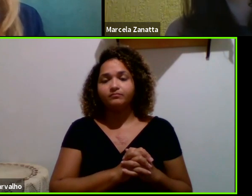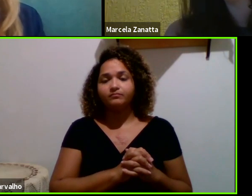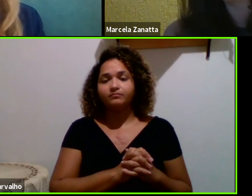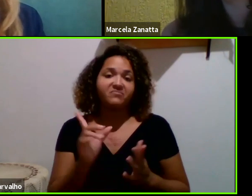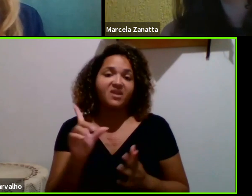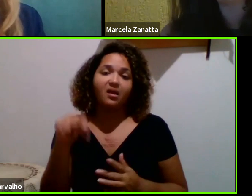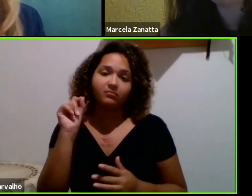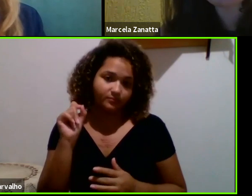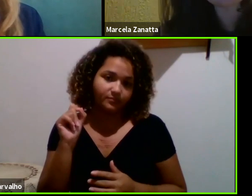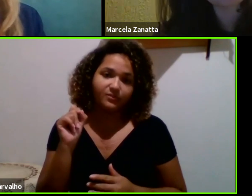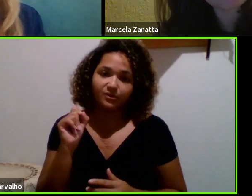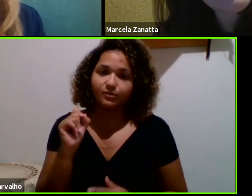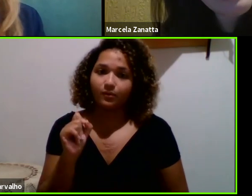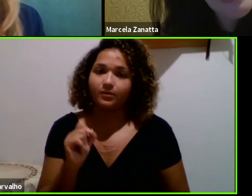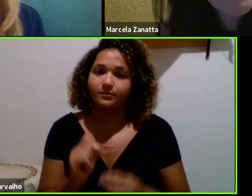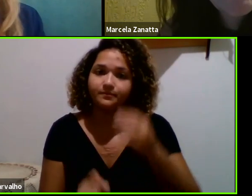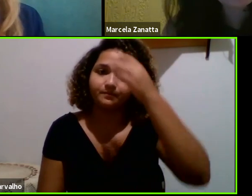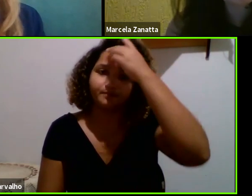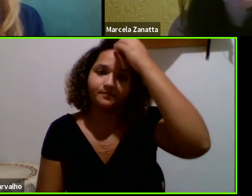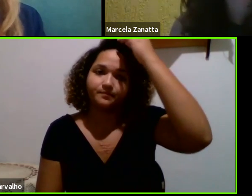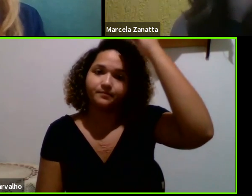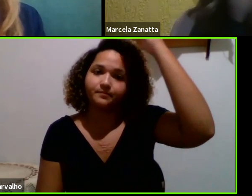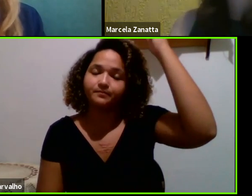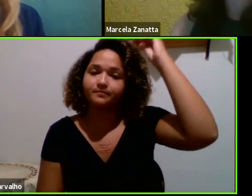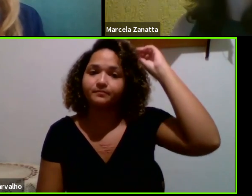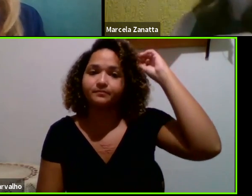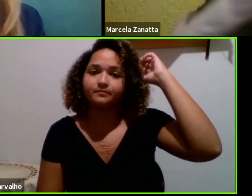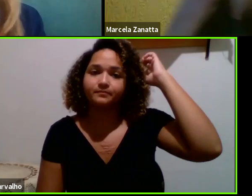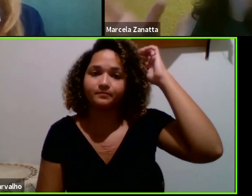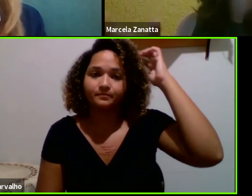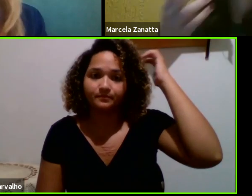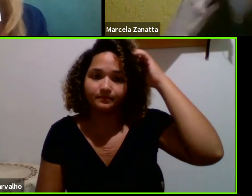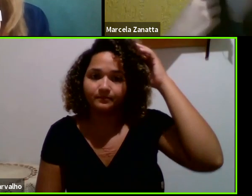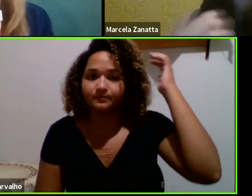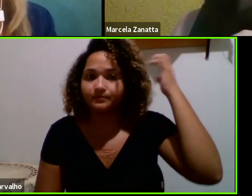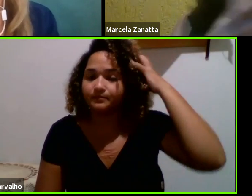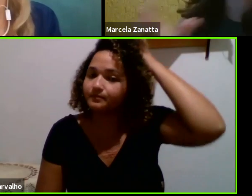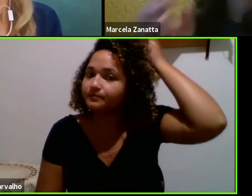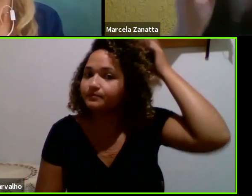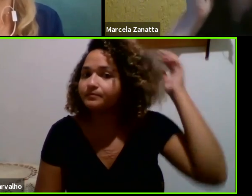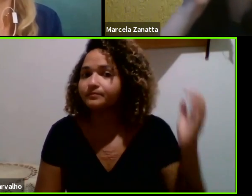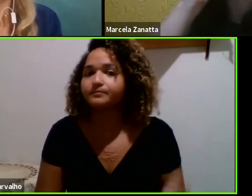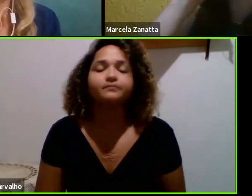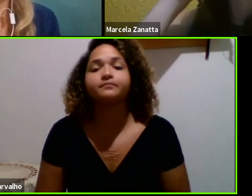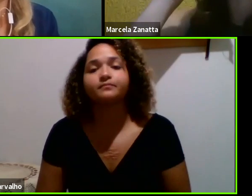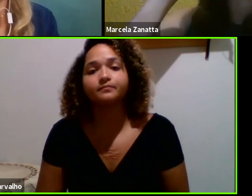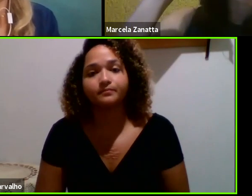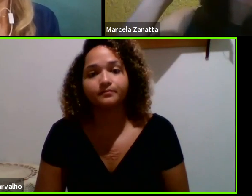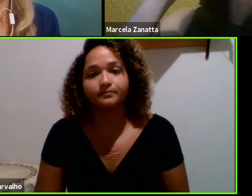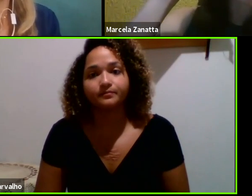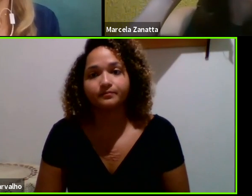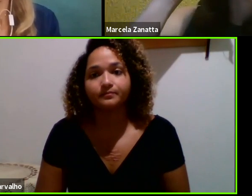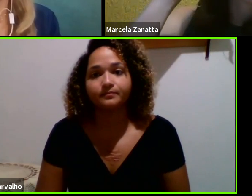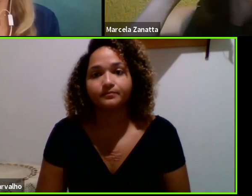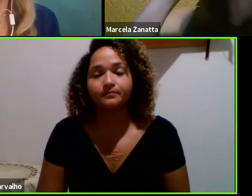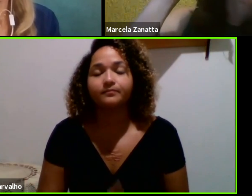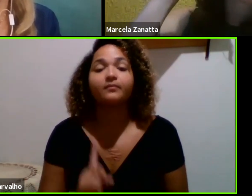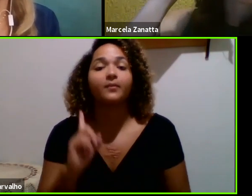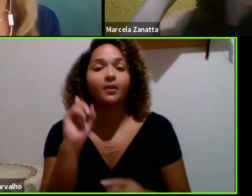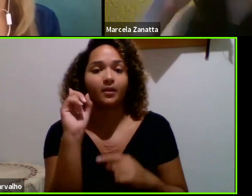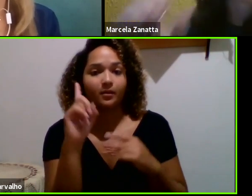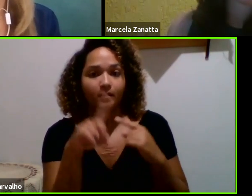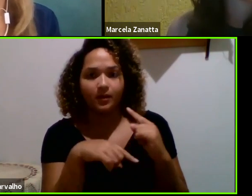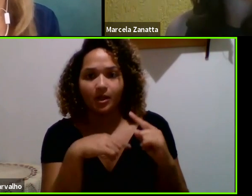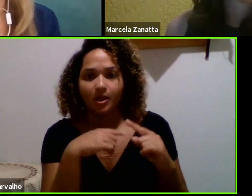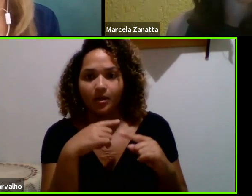e a gente aplica a vitamina K se for necessário. Assim como a gente tem a ocitocina para profilaxia de hemorragia pós-parto, como indicado